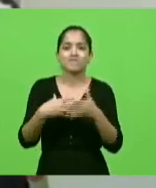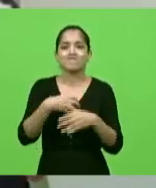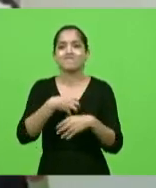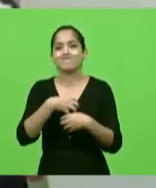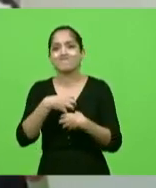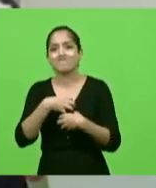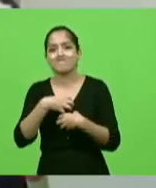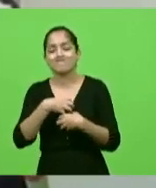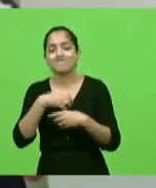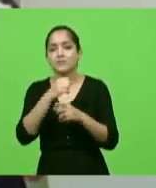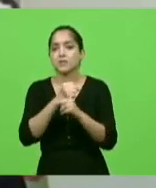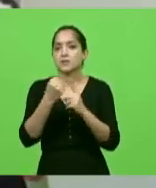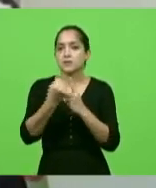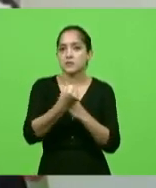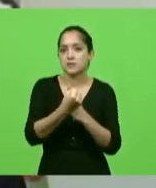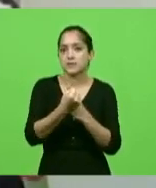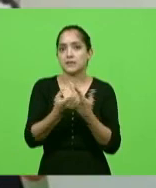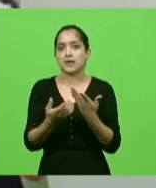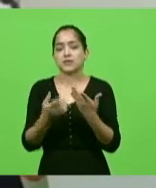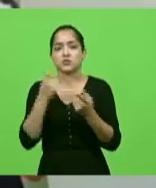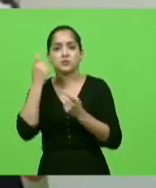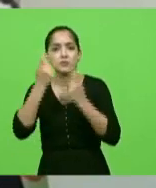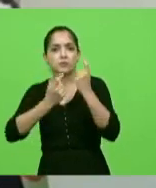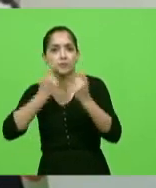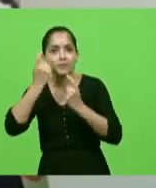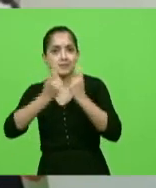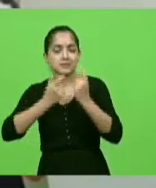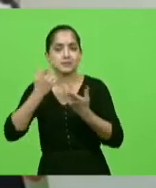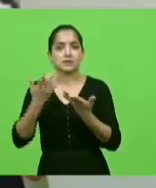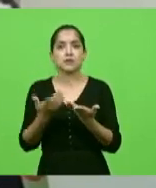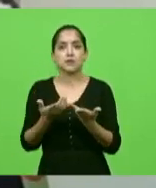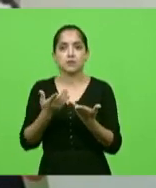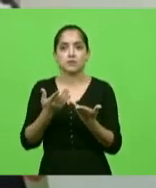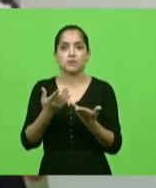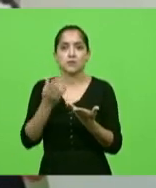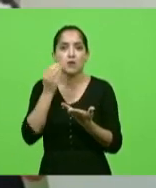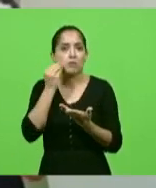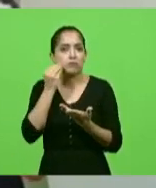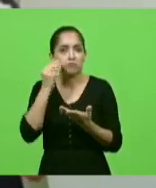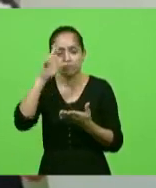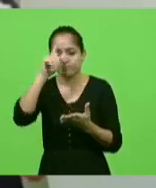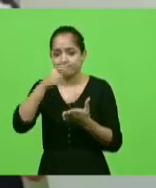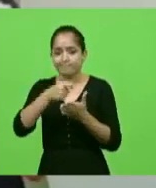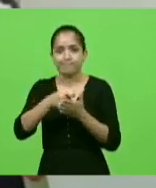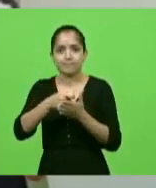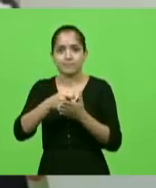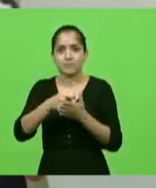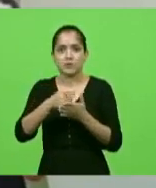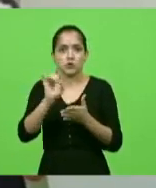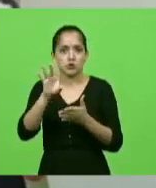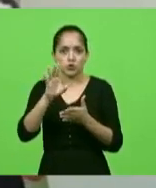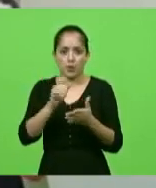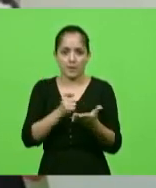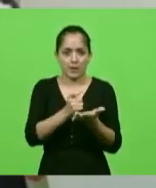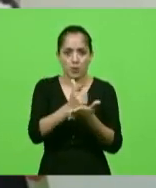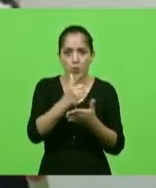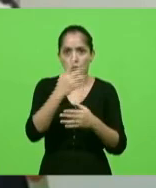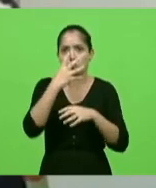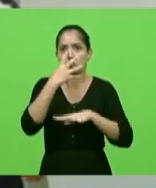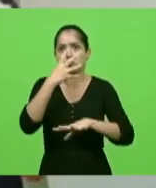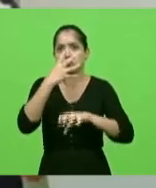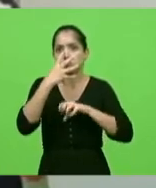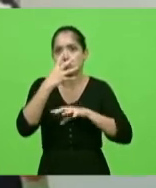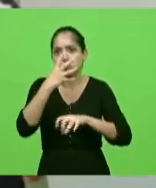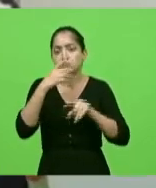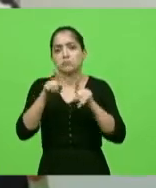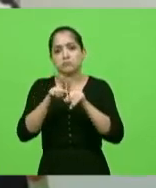sentimento da sociedade Catarinense a preocupação e obviamente que houve tomada de decisão não só para compra de respiradores mas